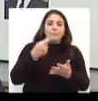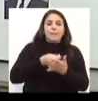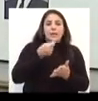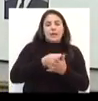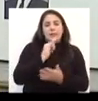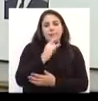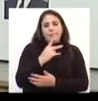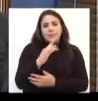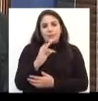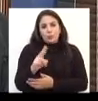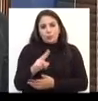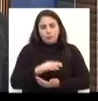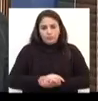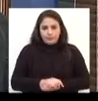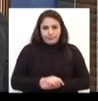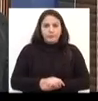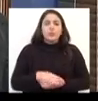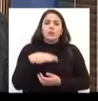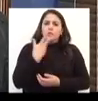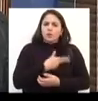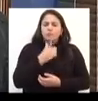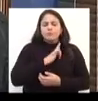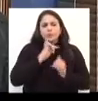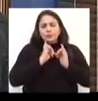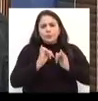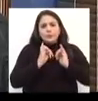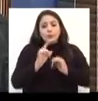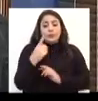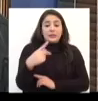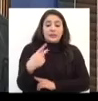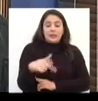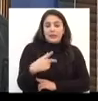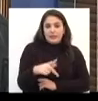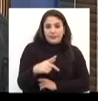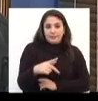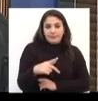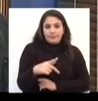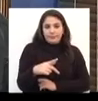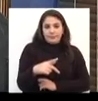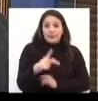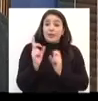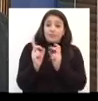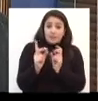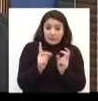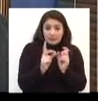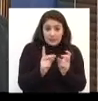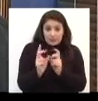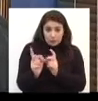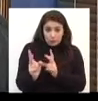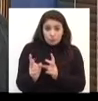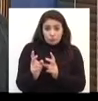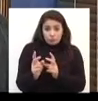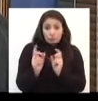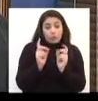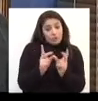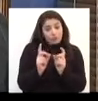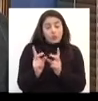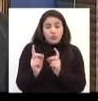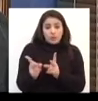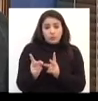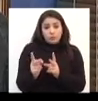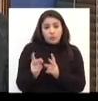IPTU que esta empresa recebeu. Eu tenho informações de que ela está comercializando, embora não fabrique, não monte mais